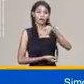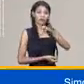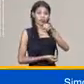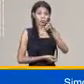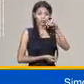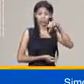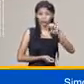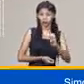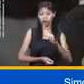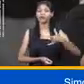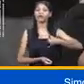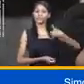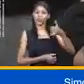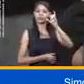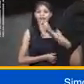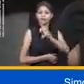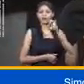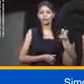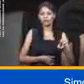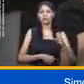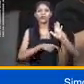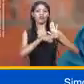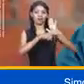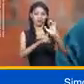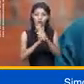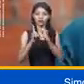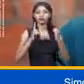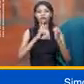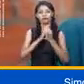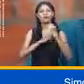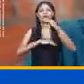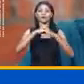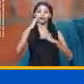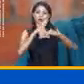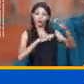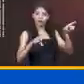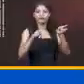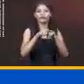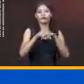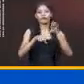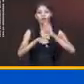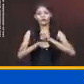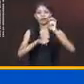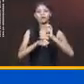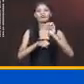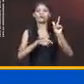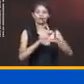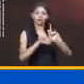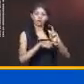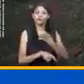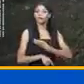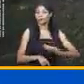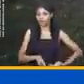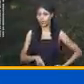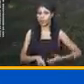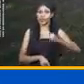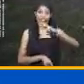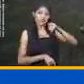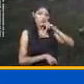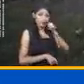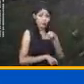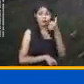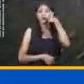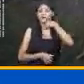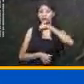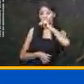Simone, 55 anos, assistente social por formação com especialização em gestão pública. Simone,